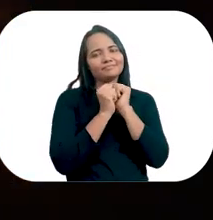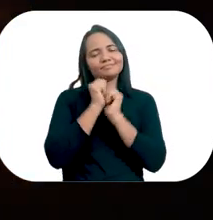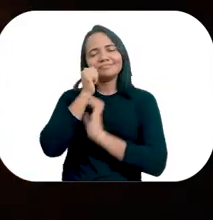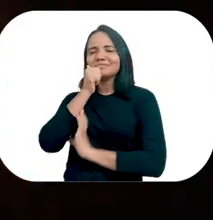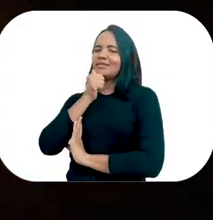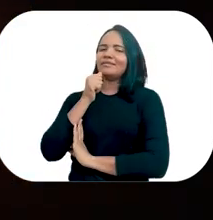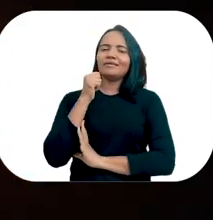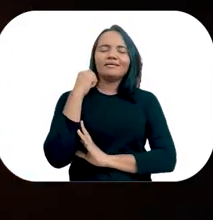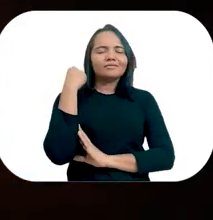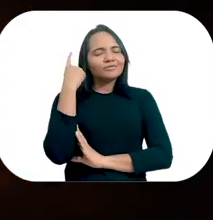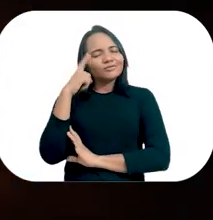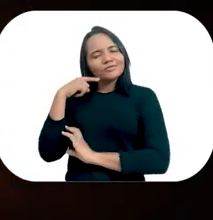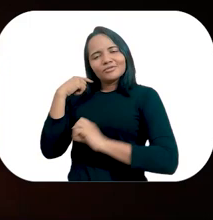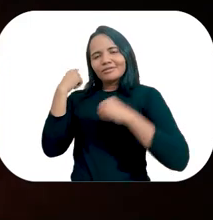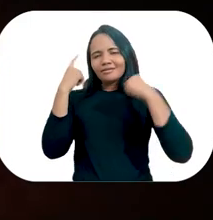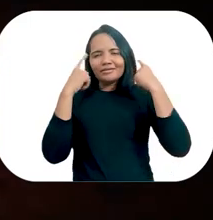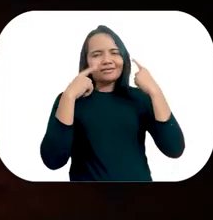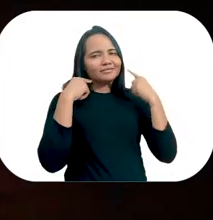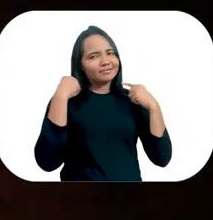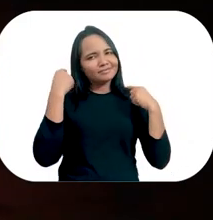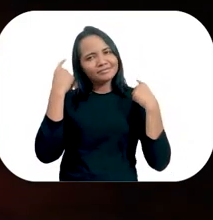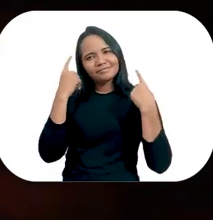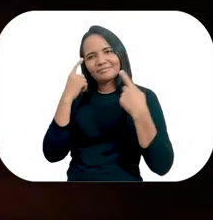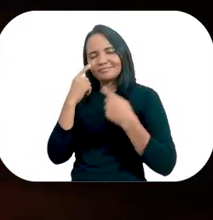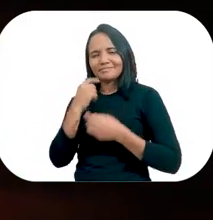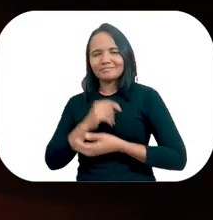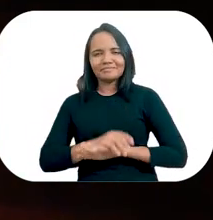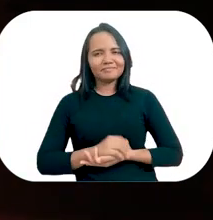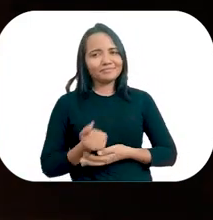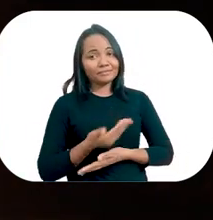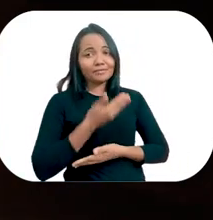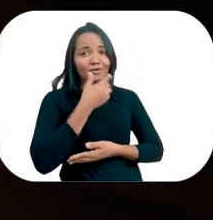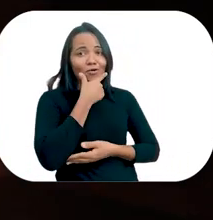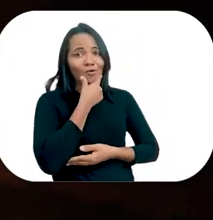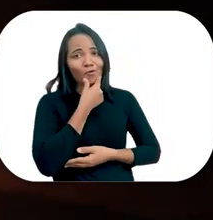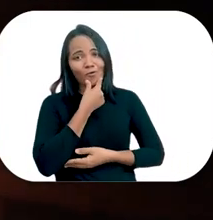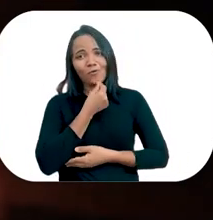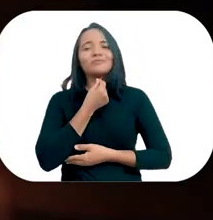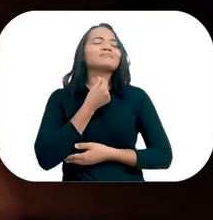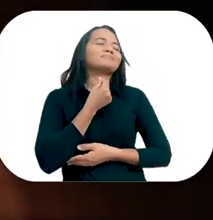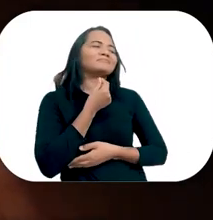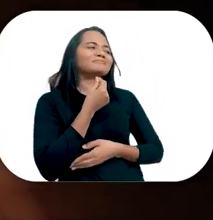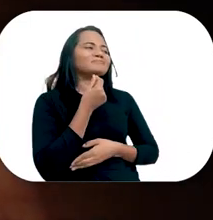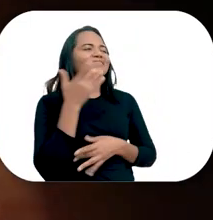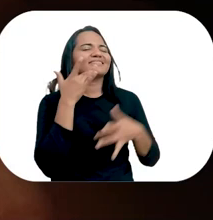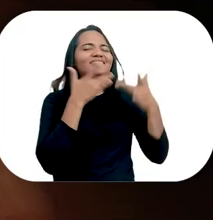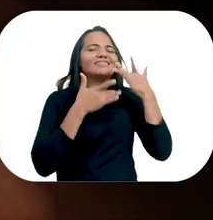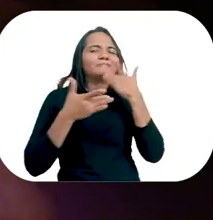Ela é louca, muito louca, ele adora a sua